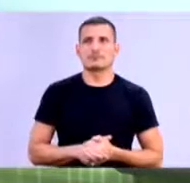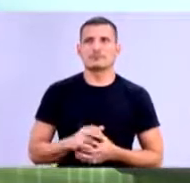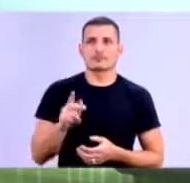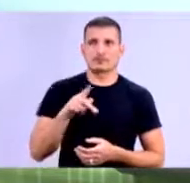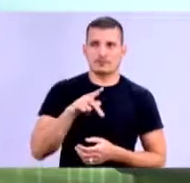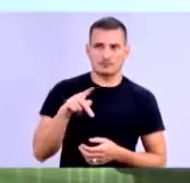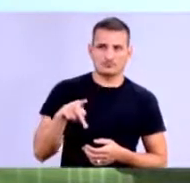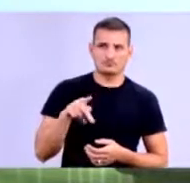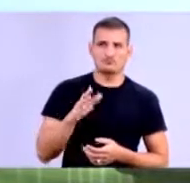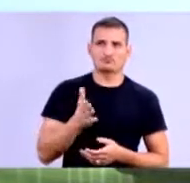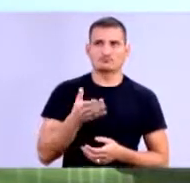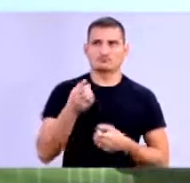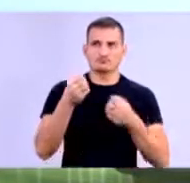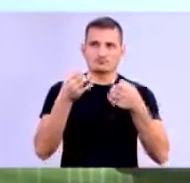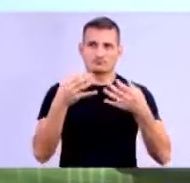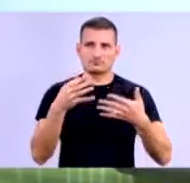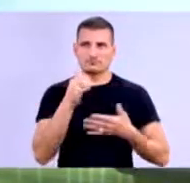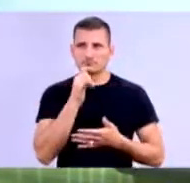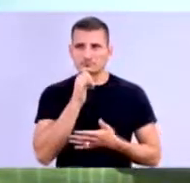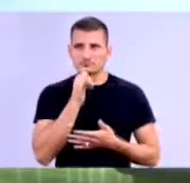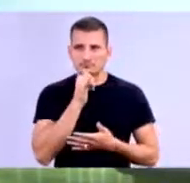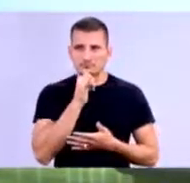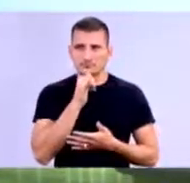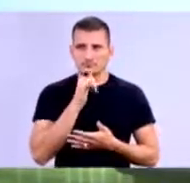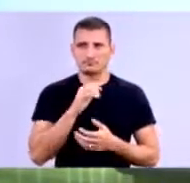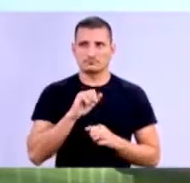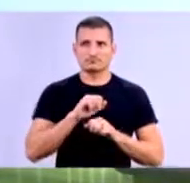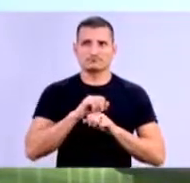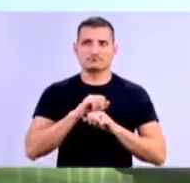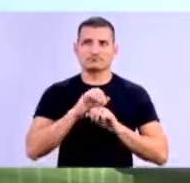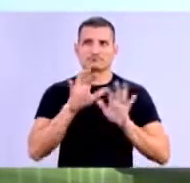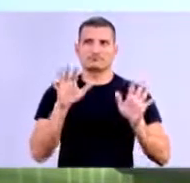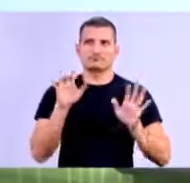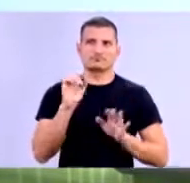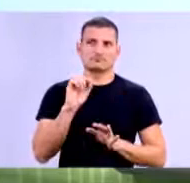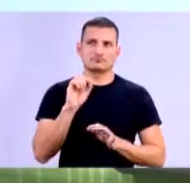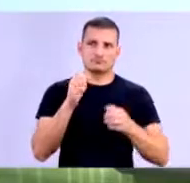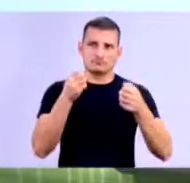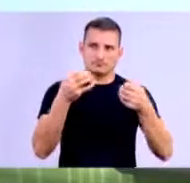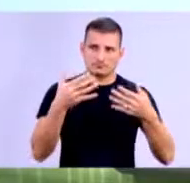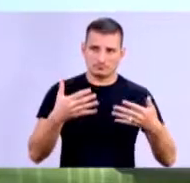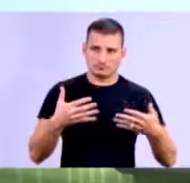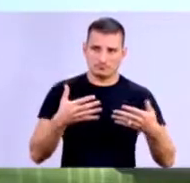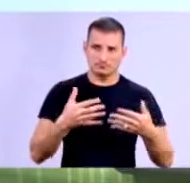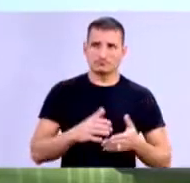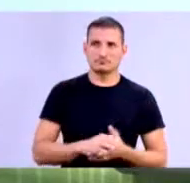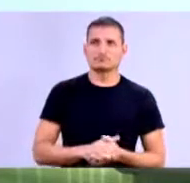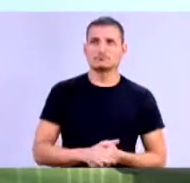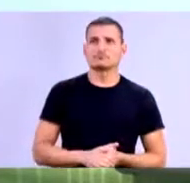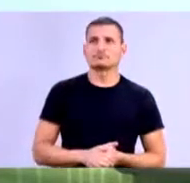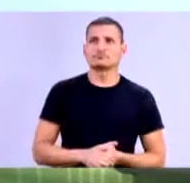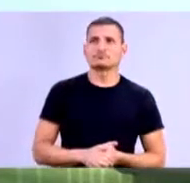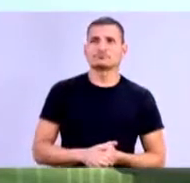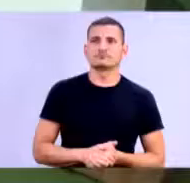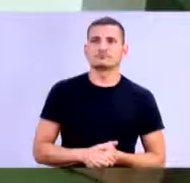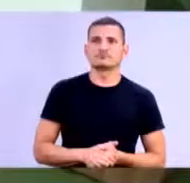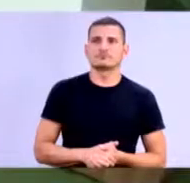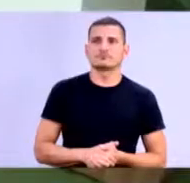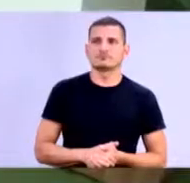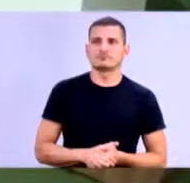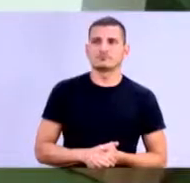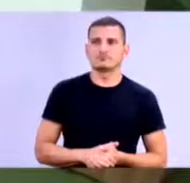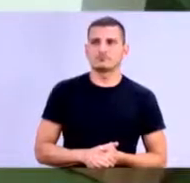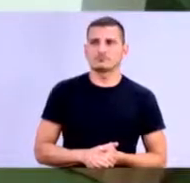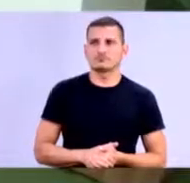Ariadne deu um exemplo claro do que nós adotamos aqui no Instituto Federal. Professora,